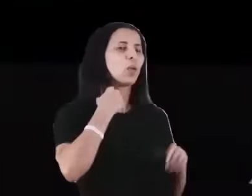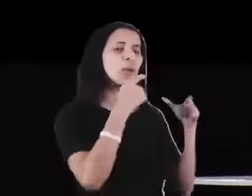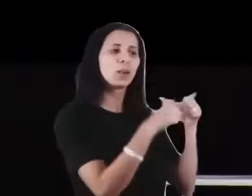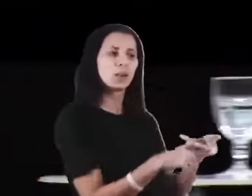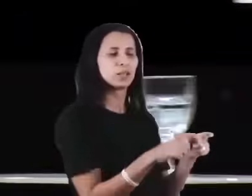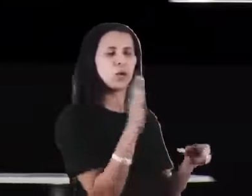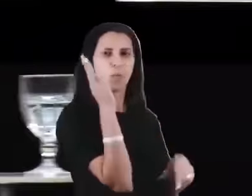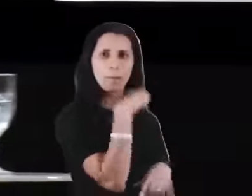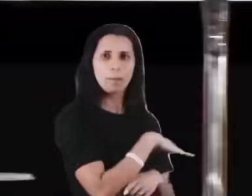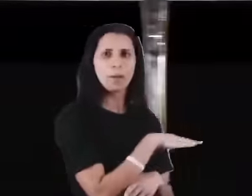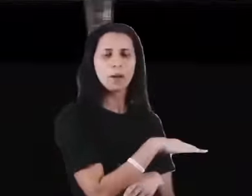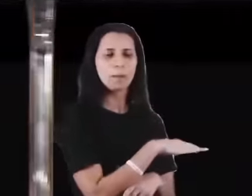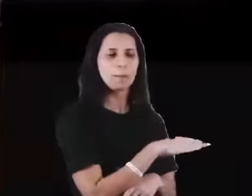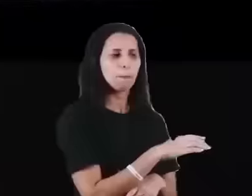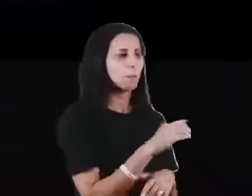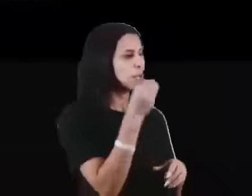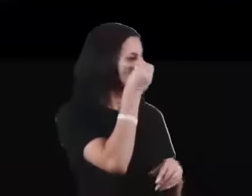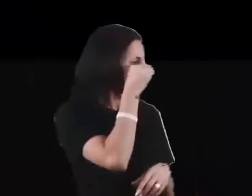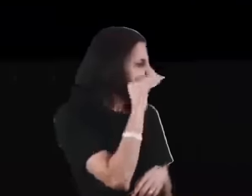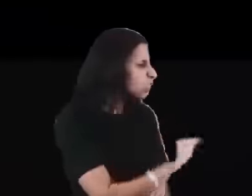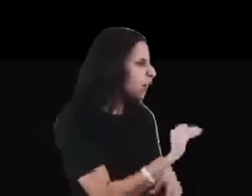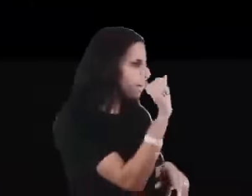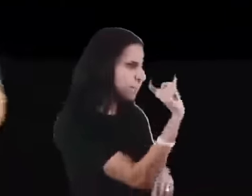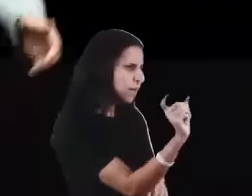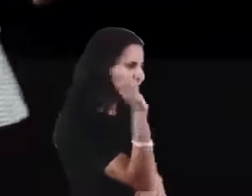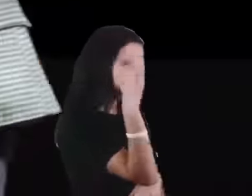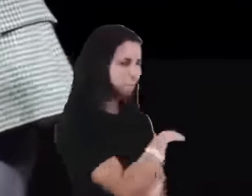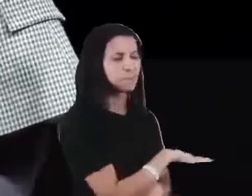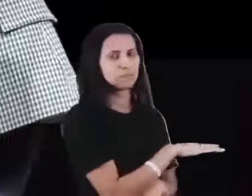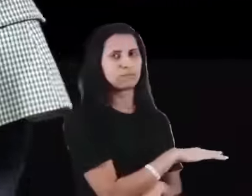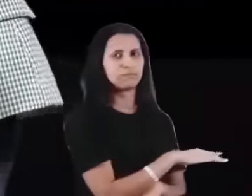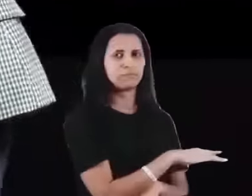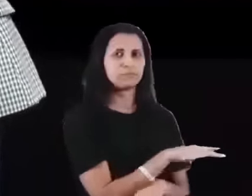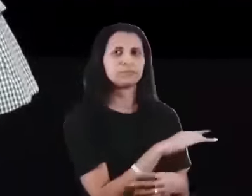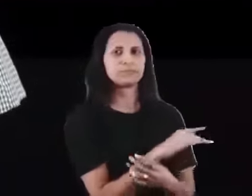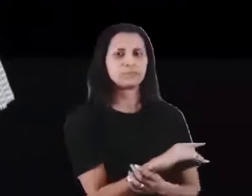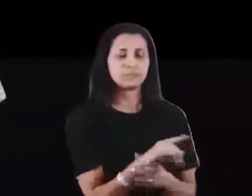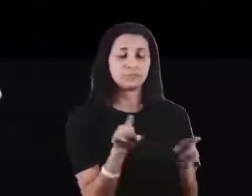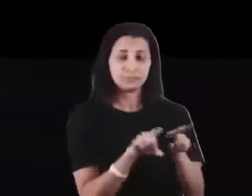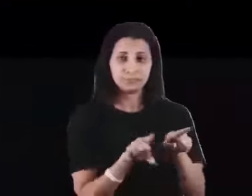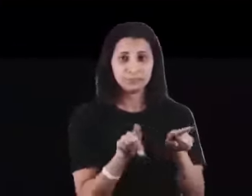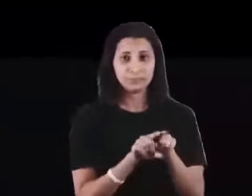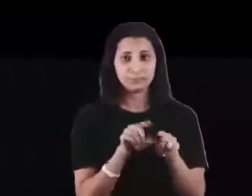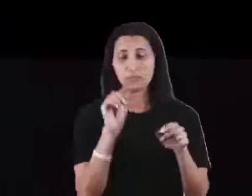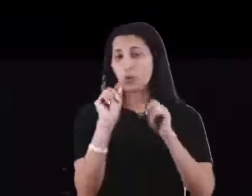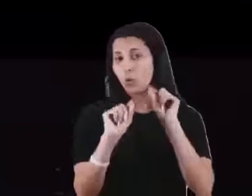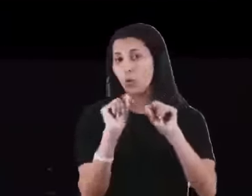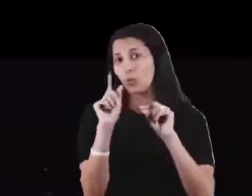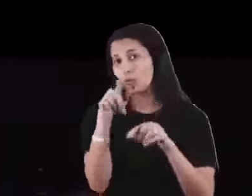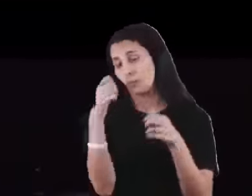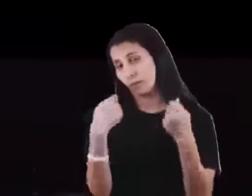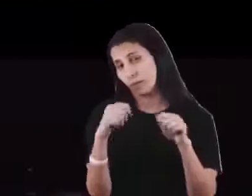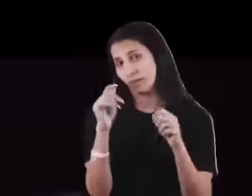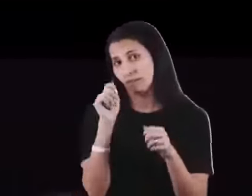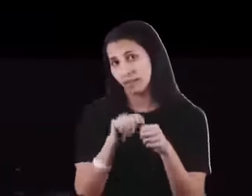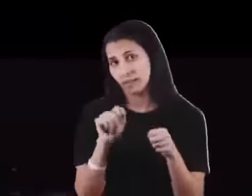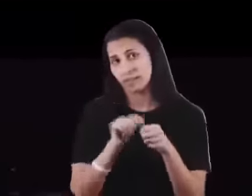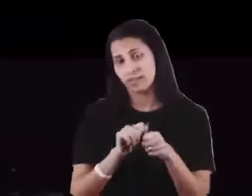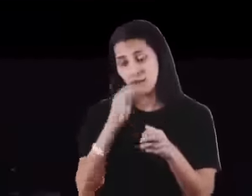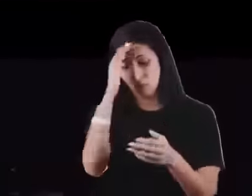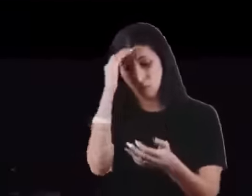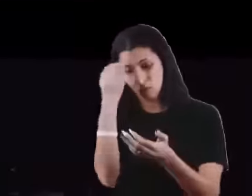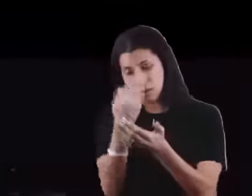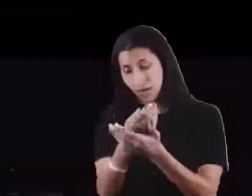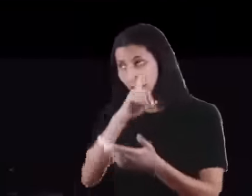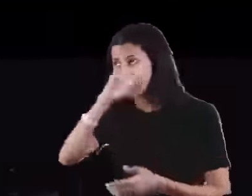e Desapega nessa palavra maldita que disseram para você o que é que você precisa fazer confiar que